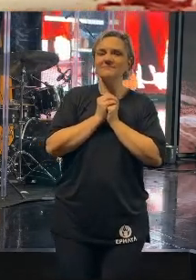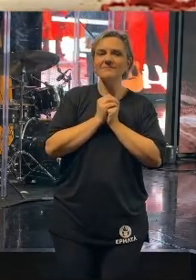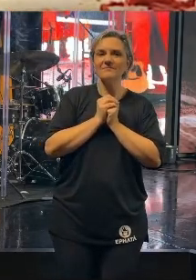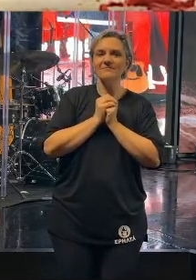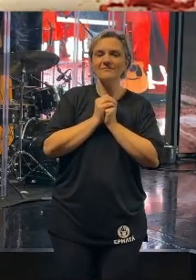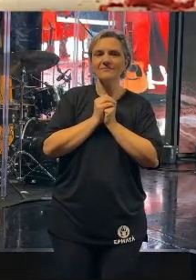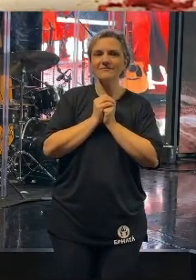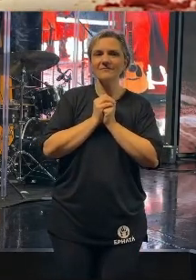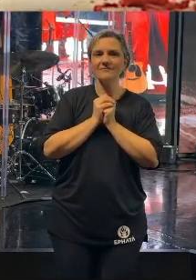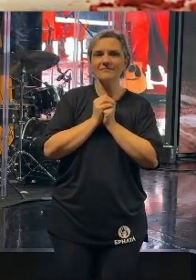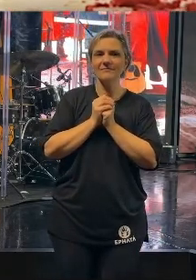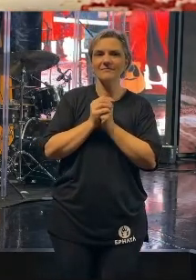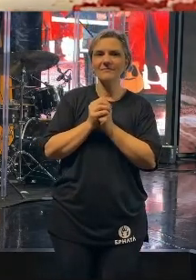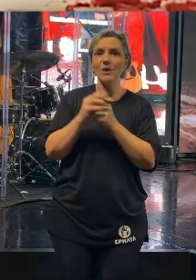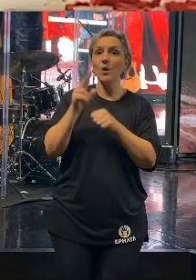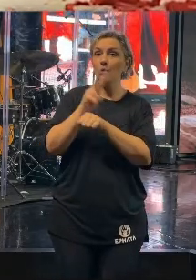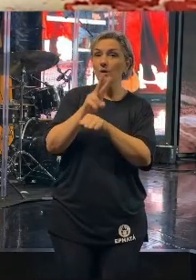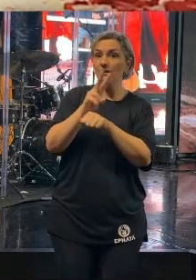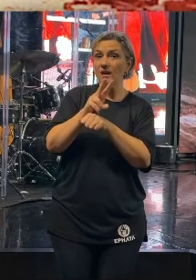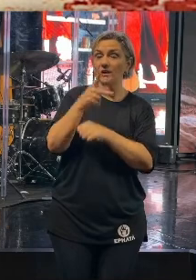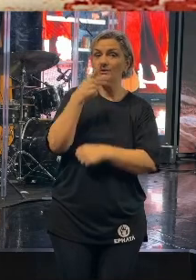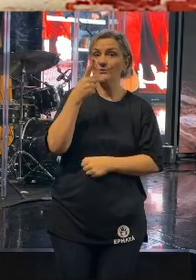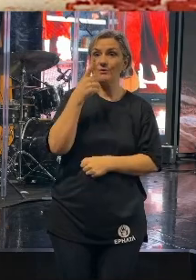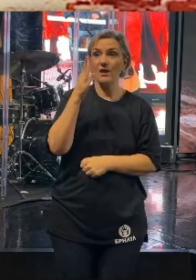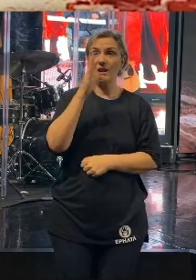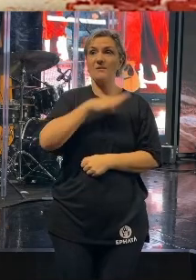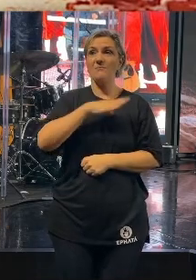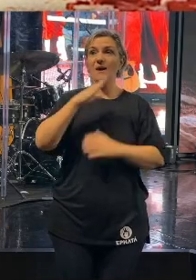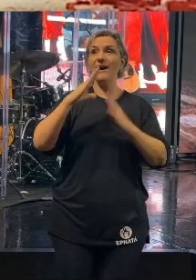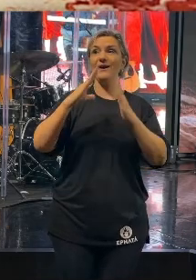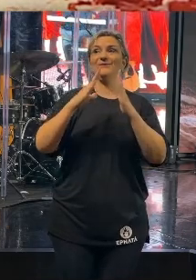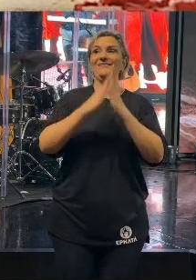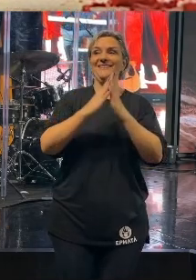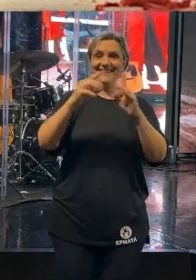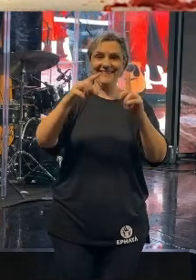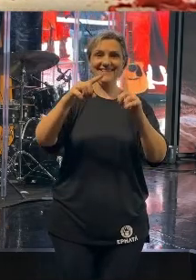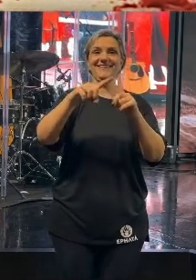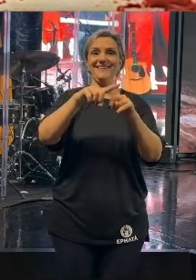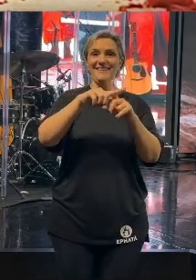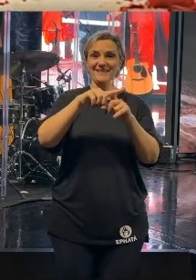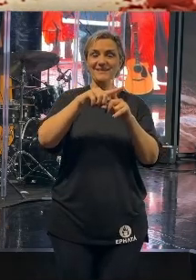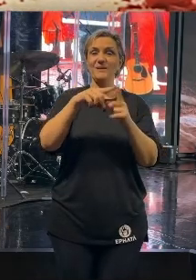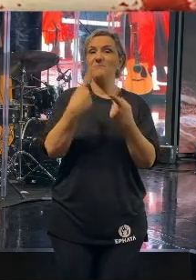Cuidado ao falar mal da igreja, porque a igreja tem dono.